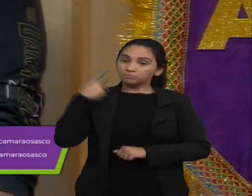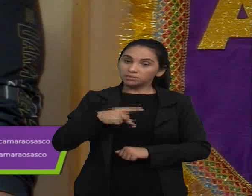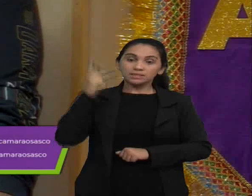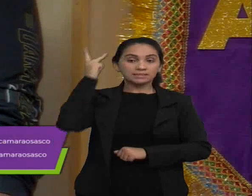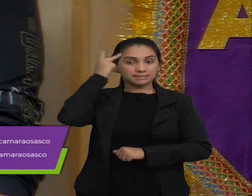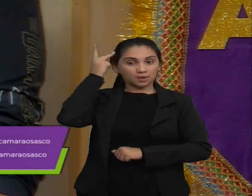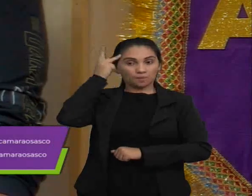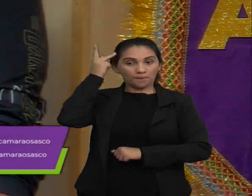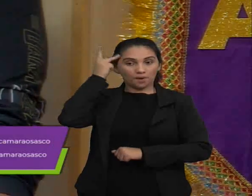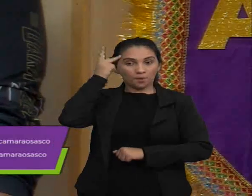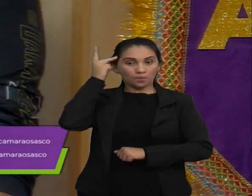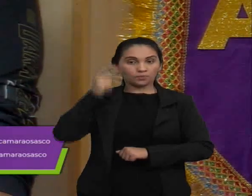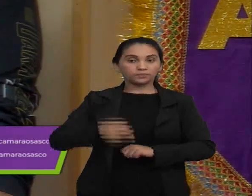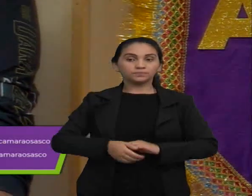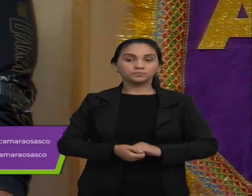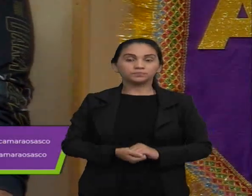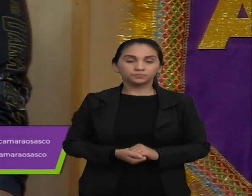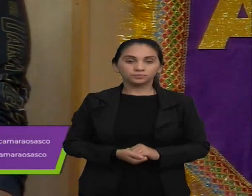Estado de São Paulo.